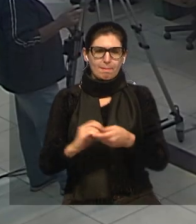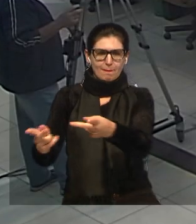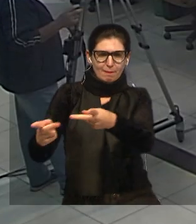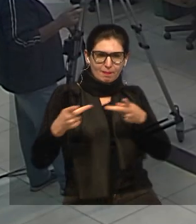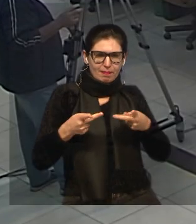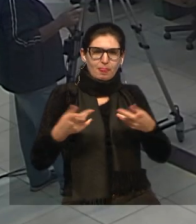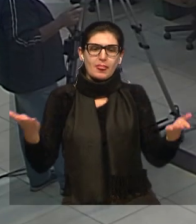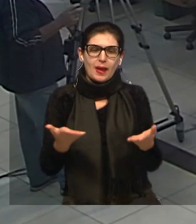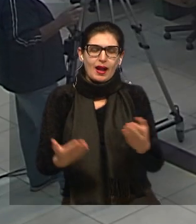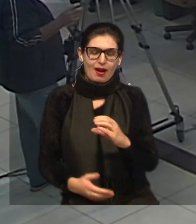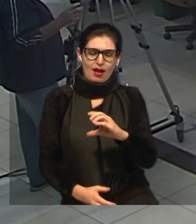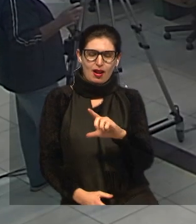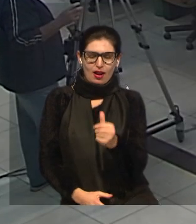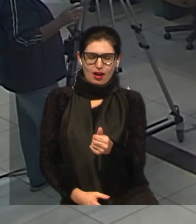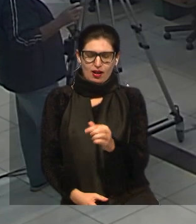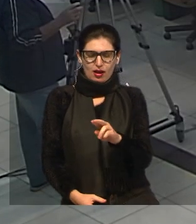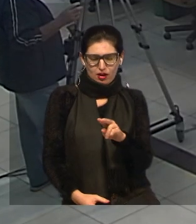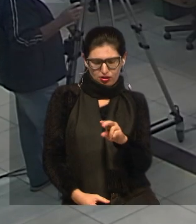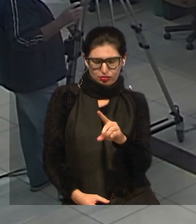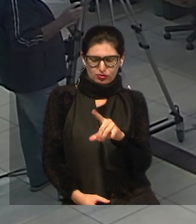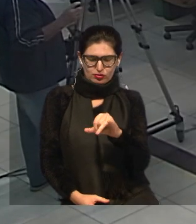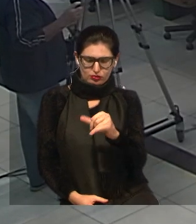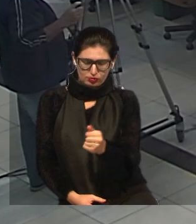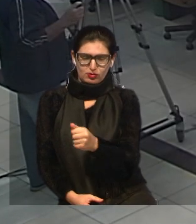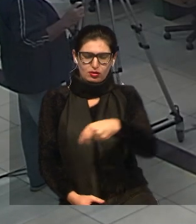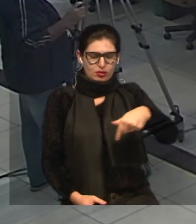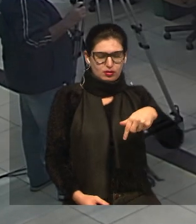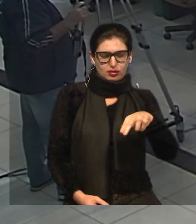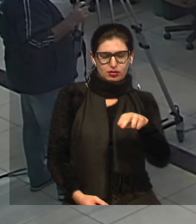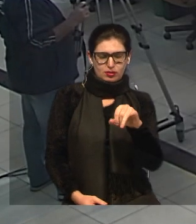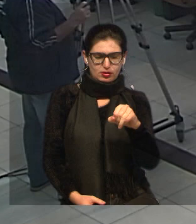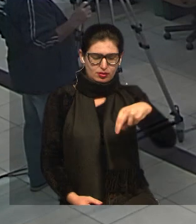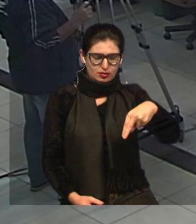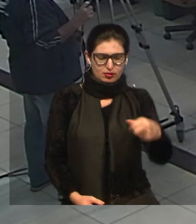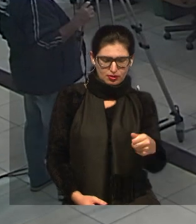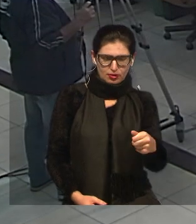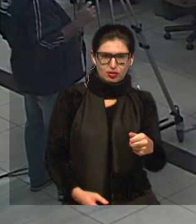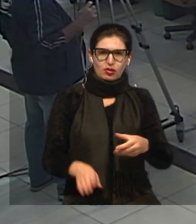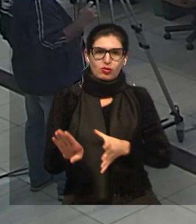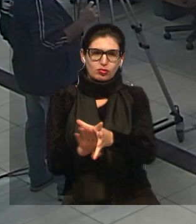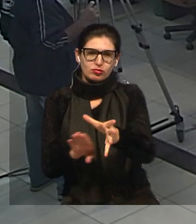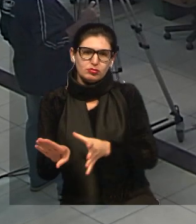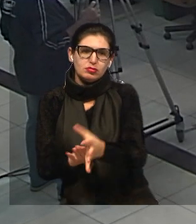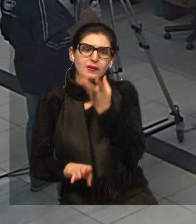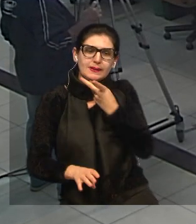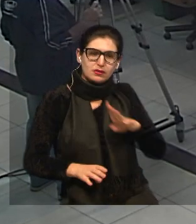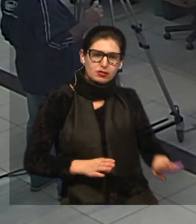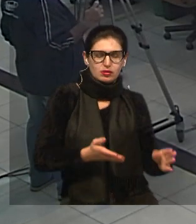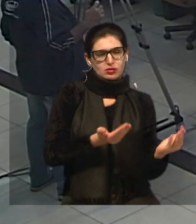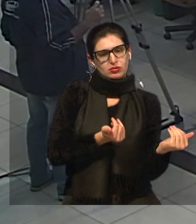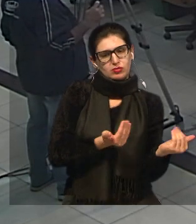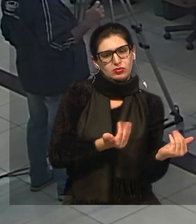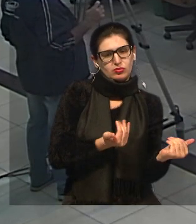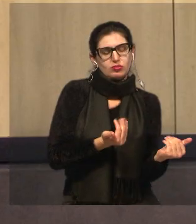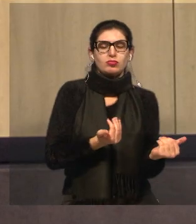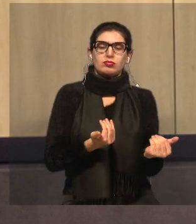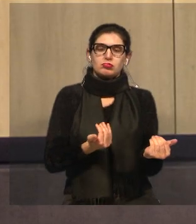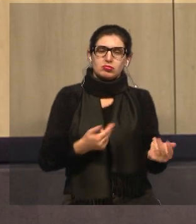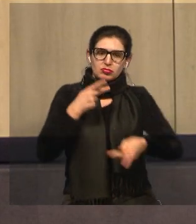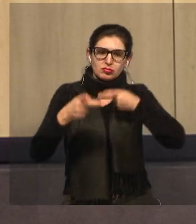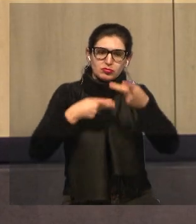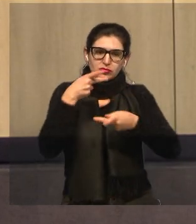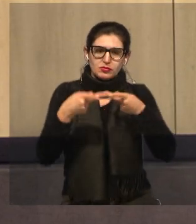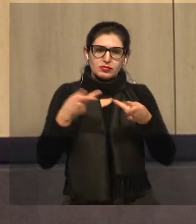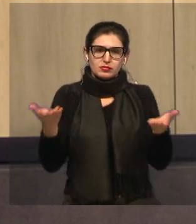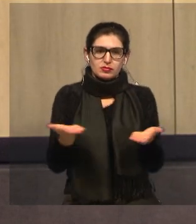Convidamos a senhora Cláudia Quina, conselheira do Conselho Municipal Tutelar de Jacareí, para fazer uso da palavra.